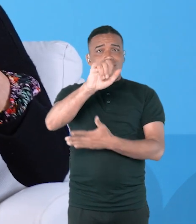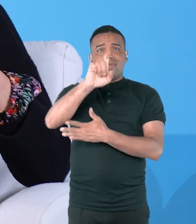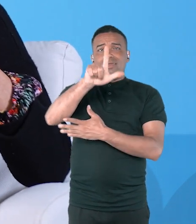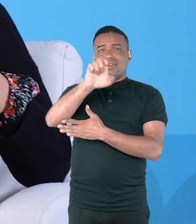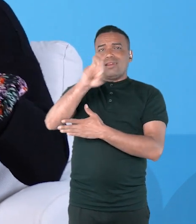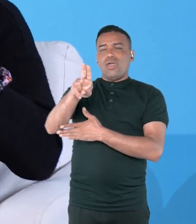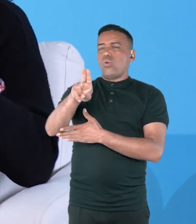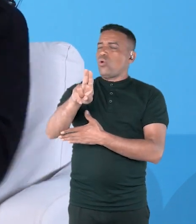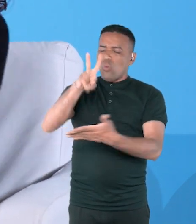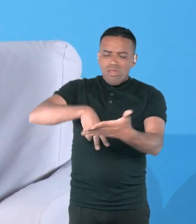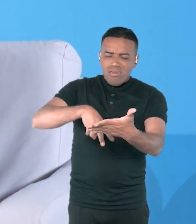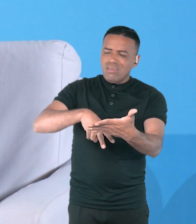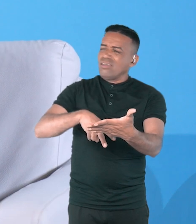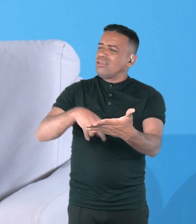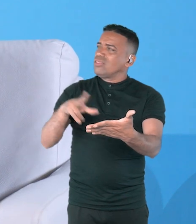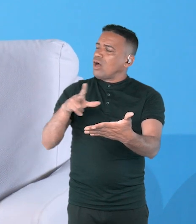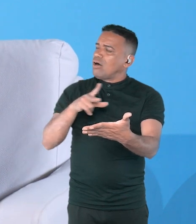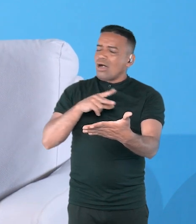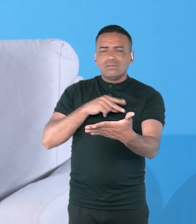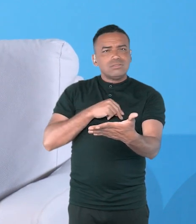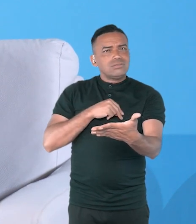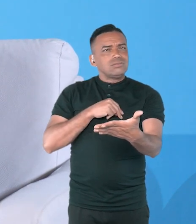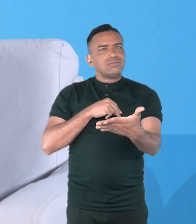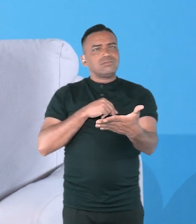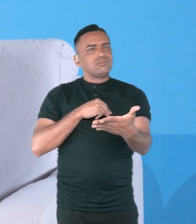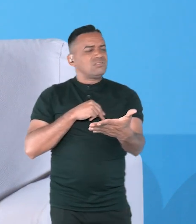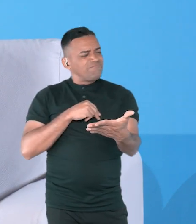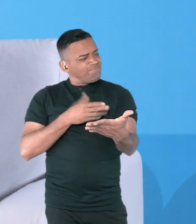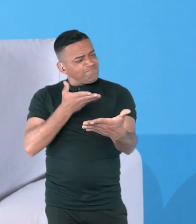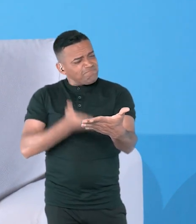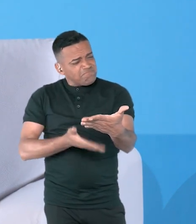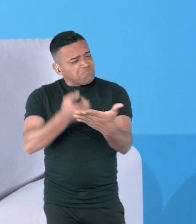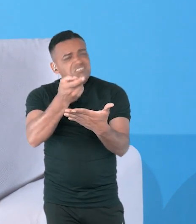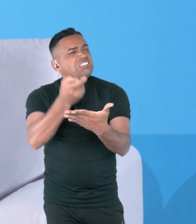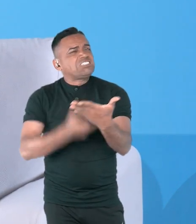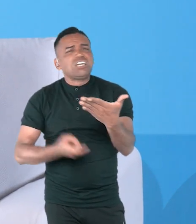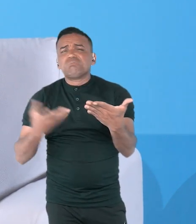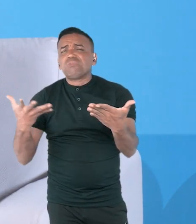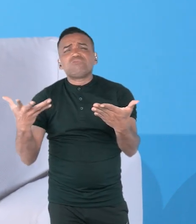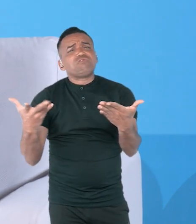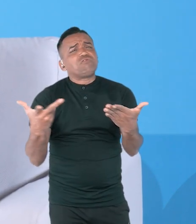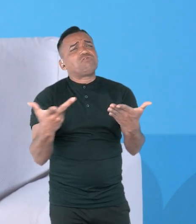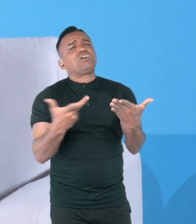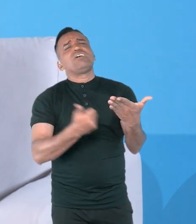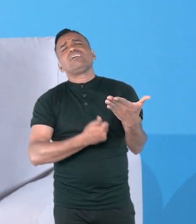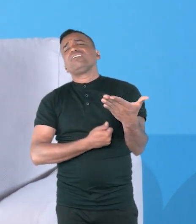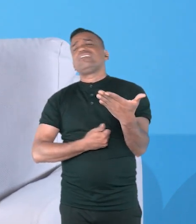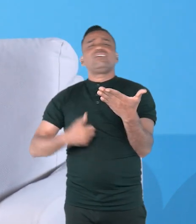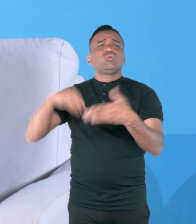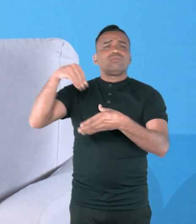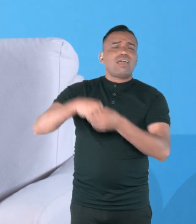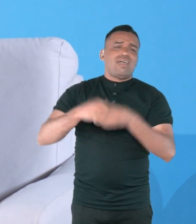Galileu, eu falava assim, gente, é incrível. Era uma das coisas mais incríveis que eu tinha